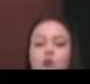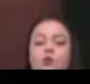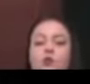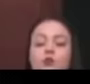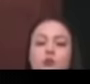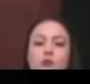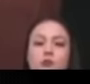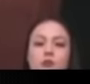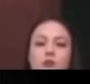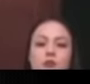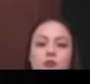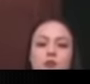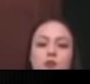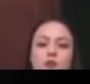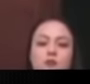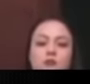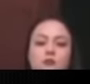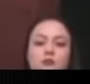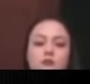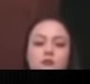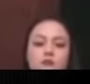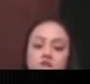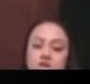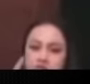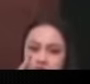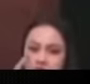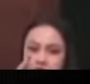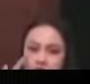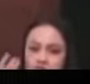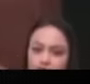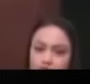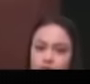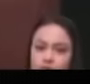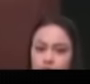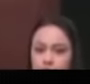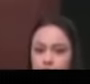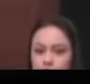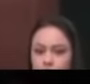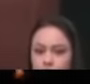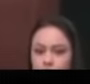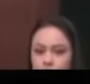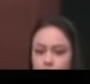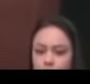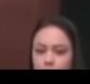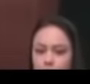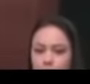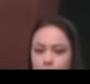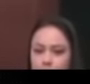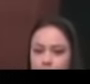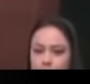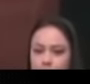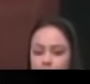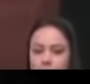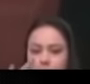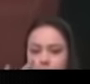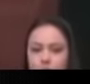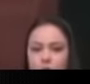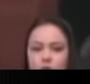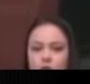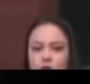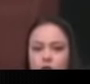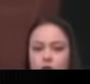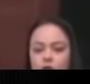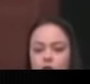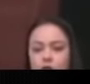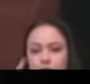juiz deveria reconhecer, se houver essa inconstitucionalidade reconhecida pelo Supremo,